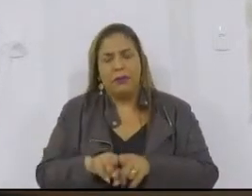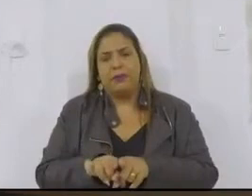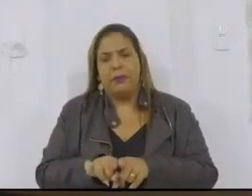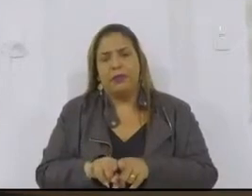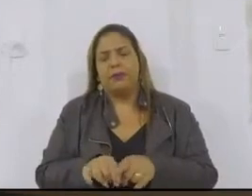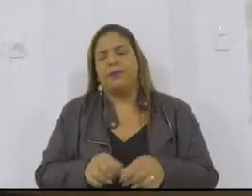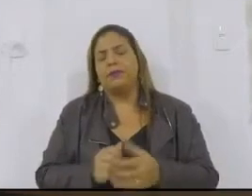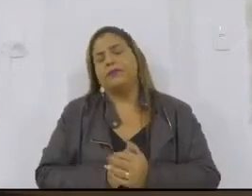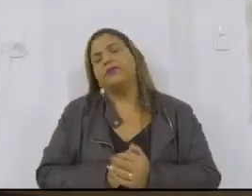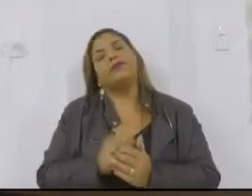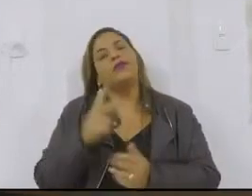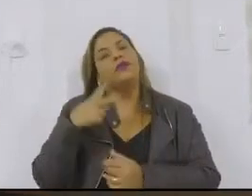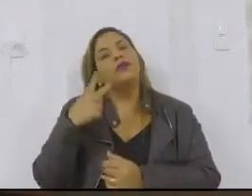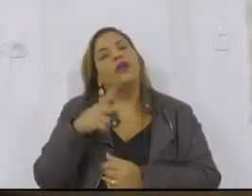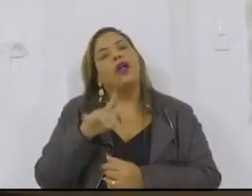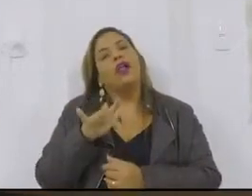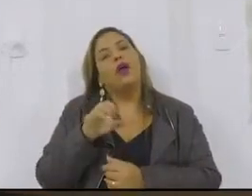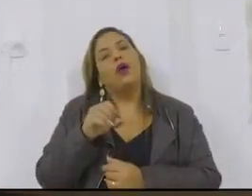Vereador Leonardo,